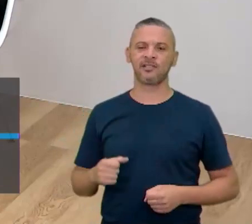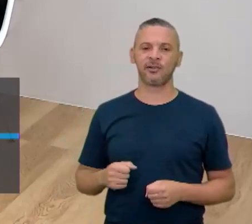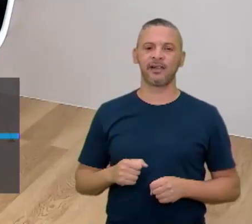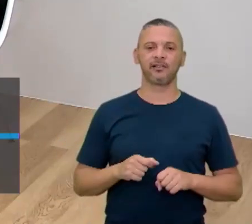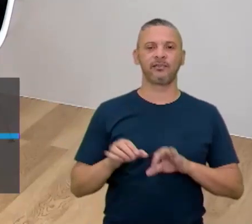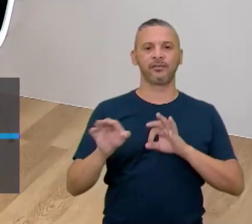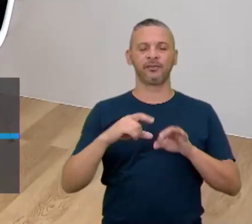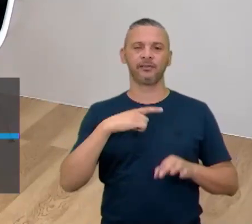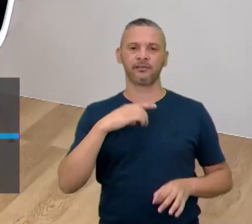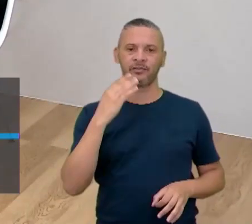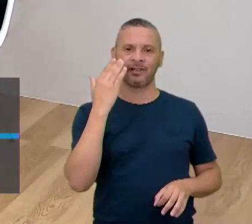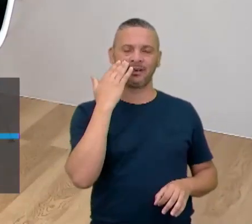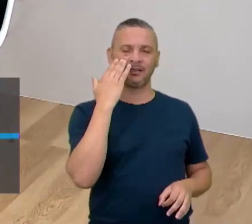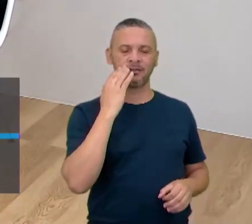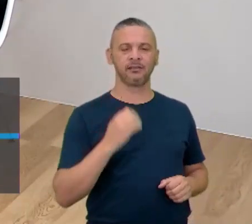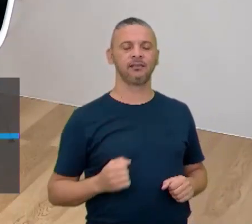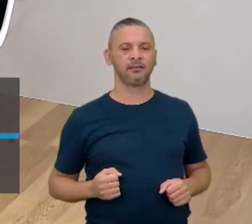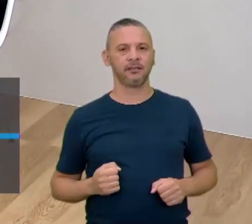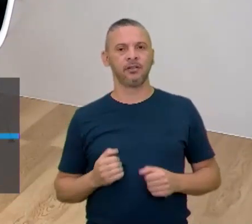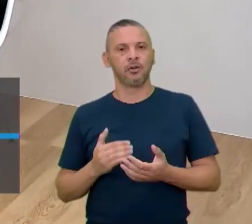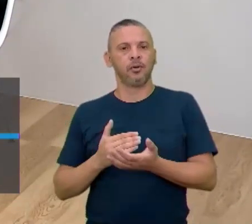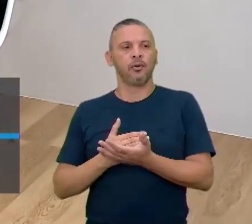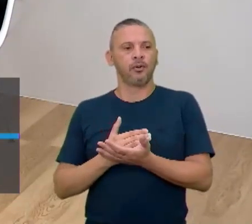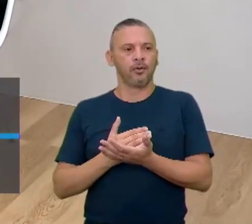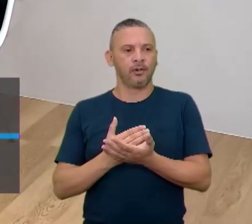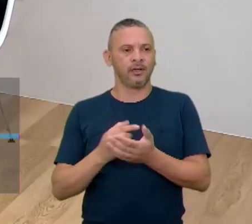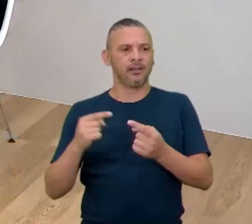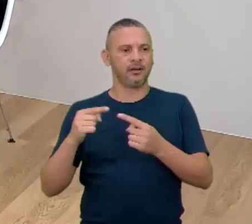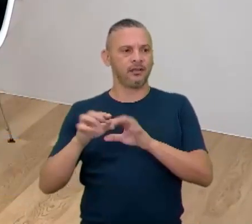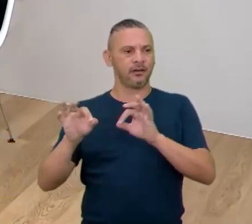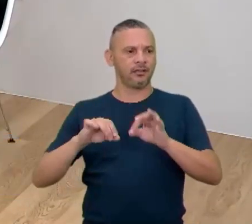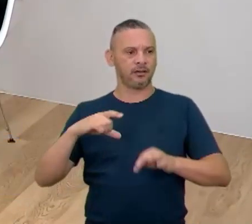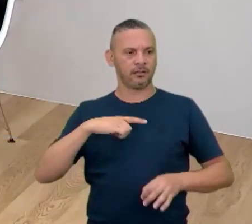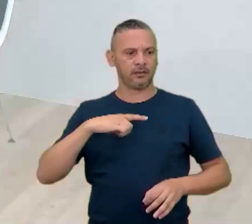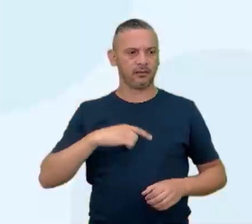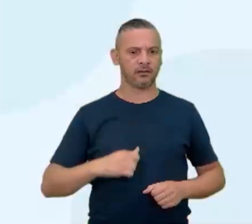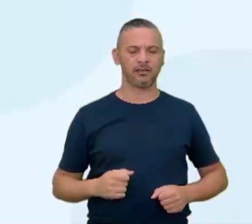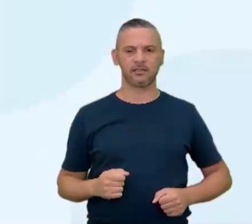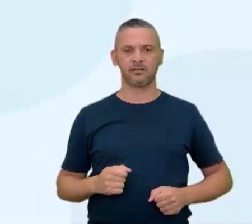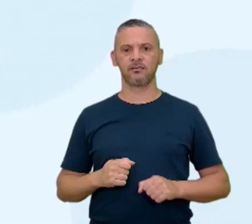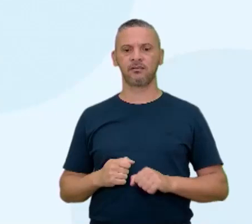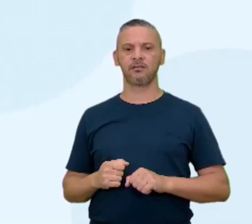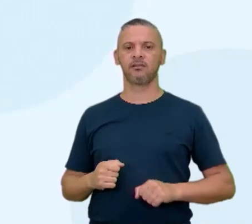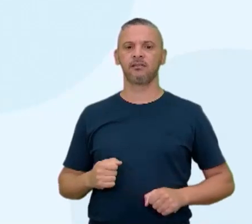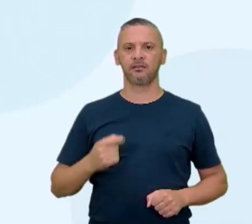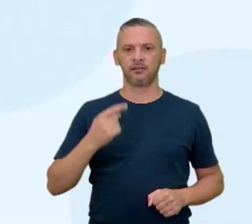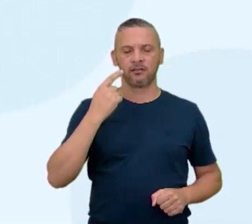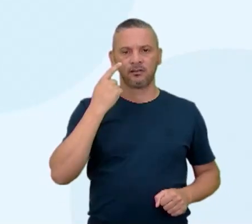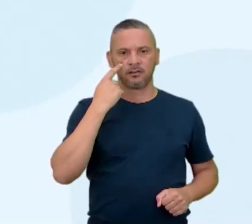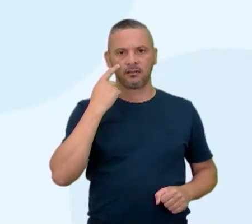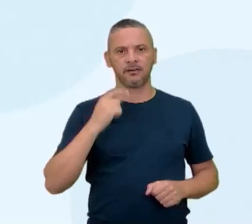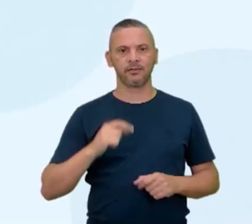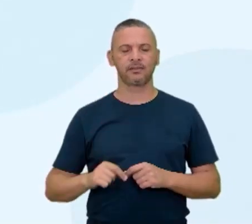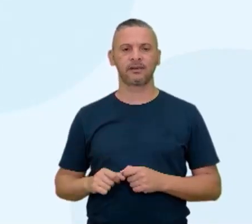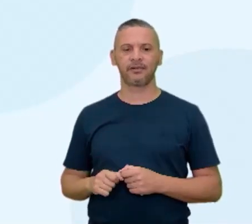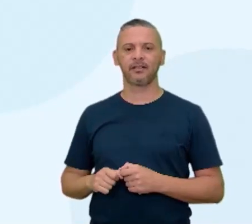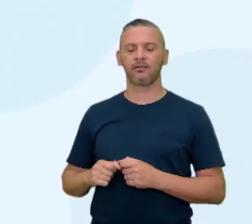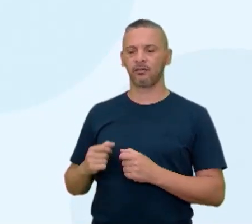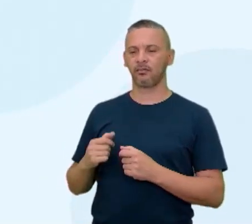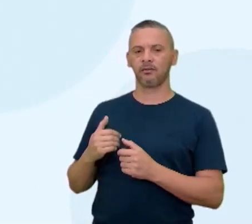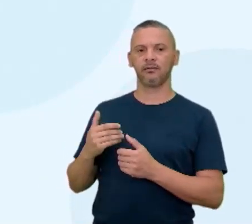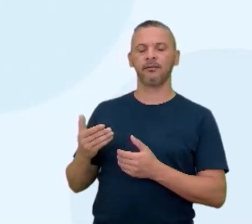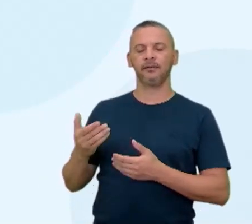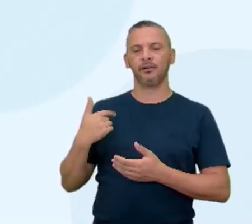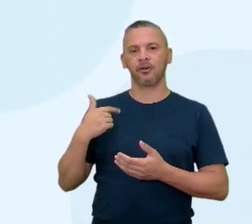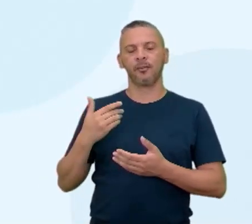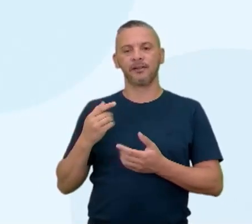né? Você começa também, tá lá no LED, a produzir. E você começa a construir